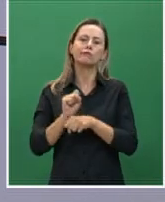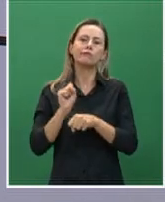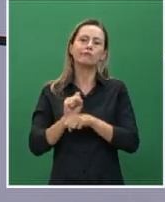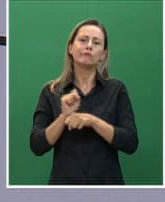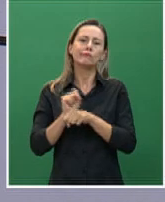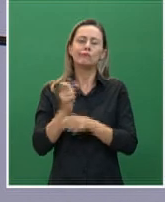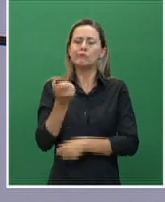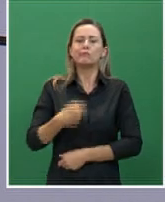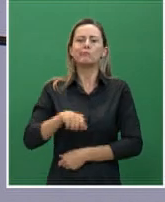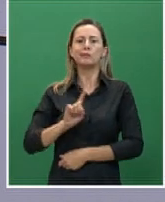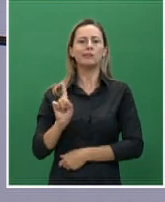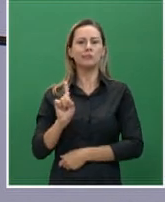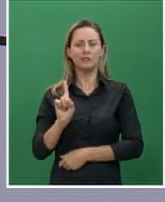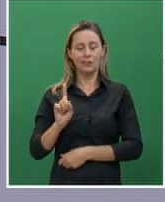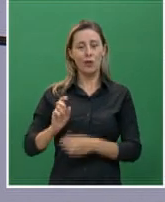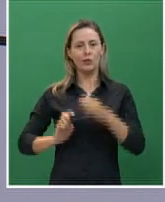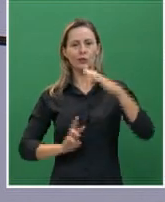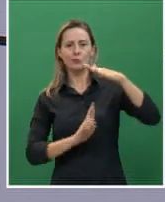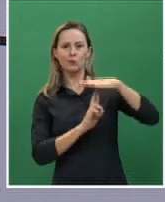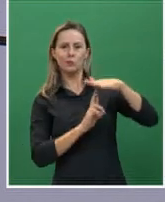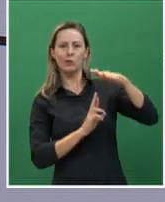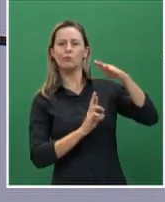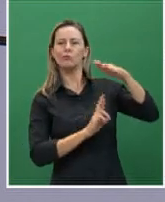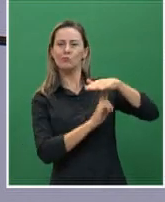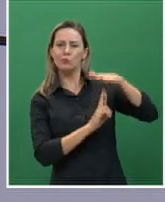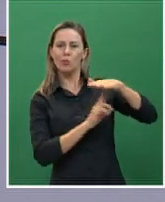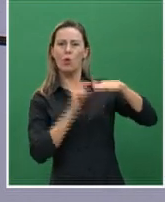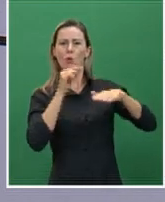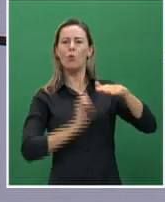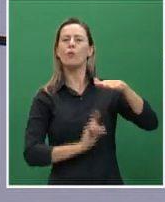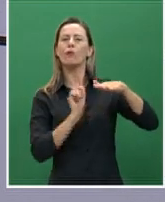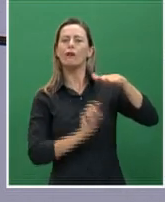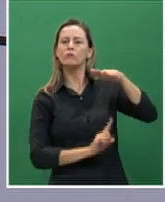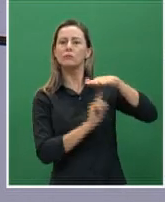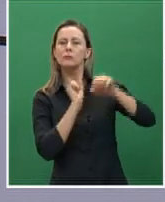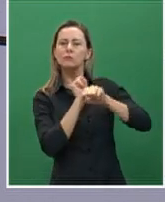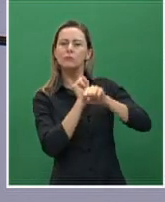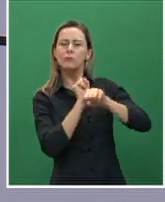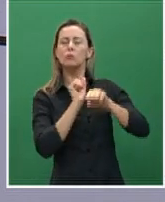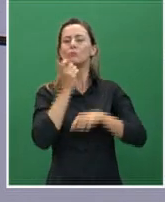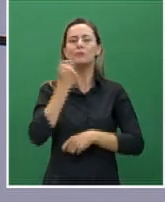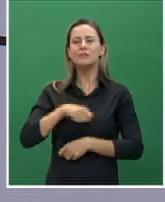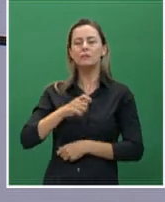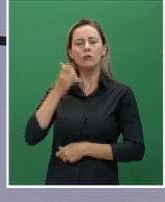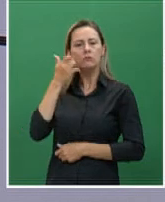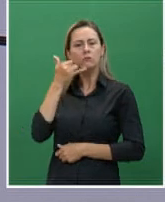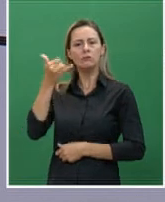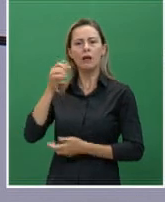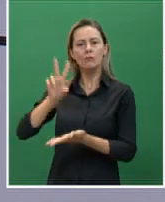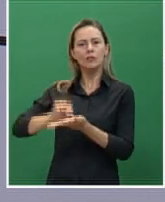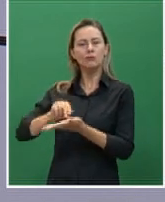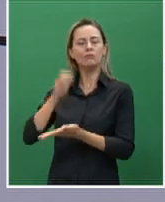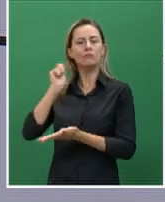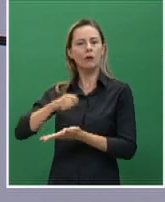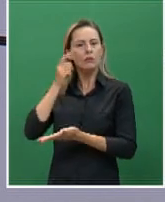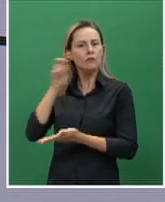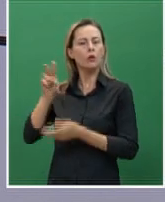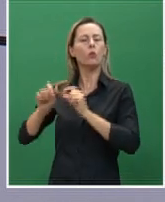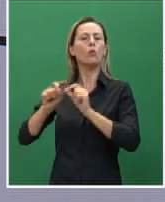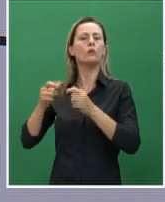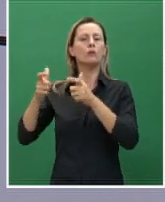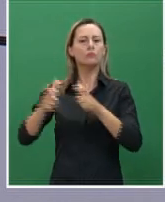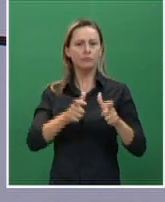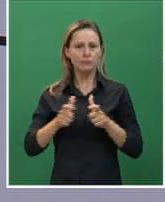estação de pré-embarque E nem ponto de ônibus durante muito tempo porque você tem Através disso a informação e outro ponto importante sem por